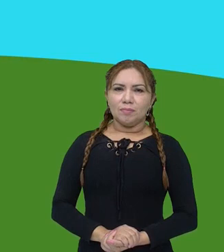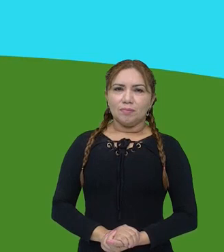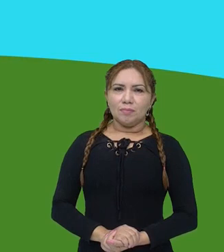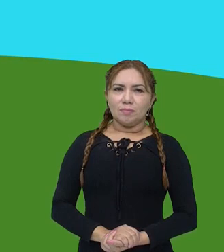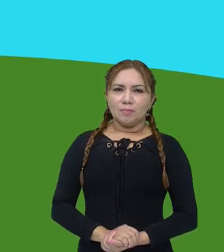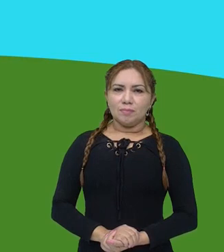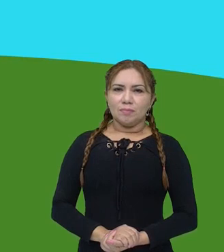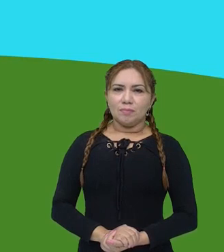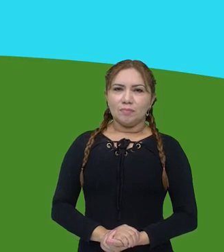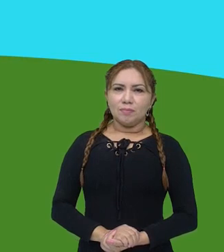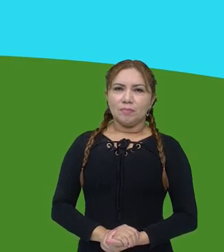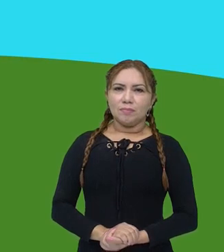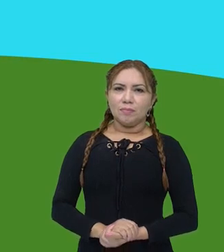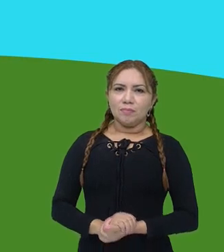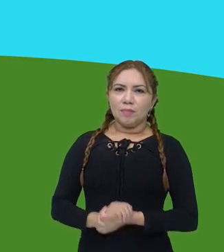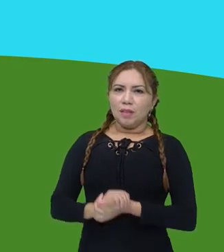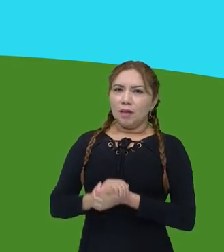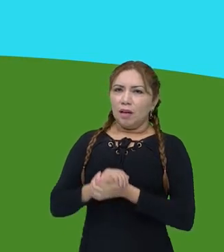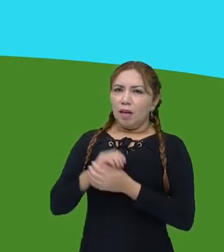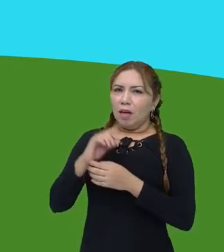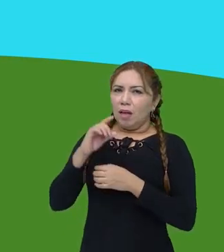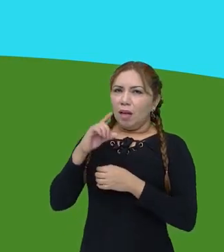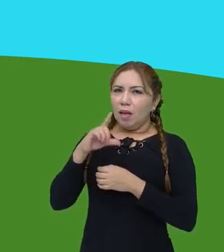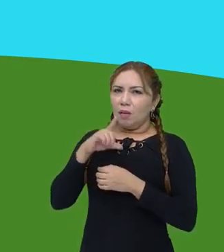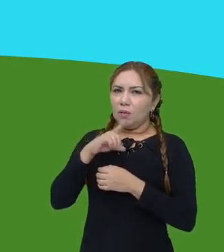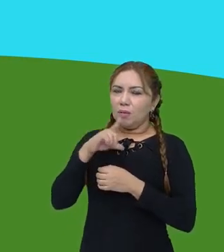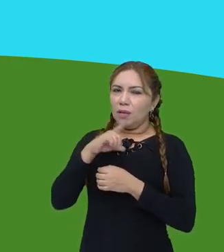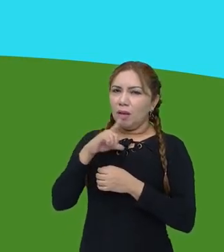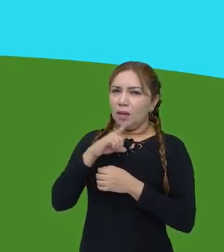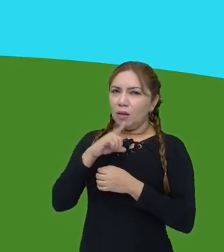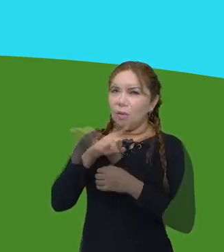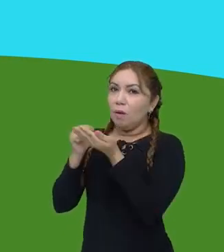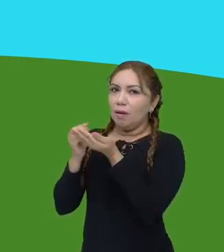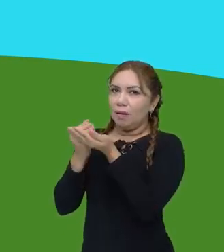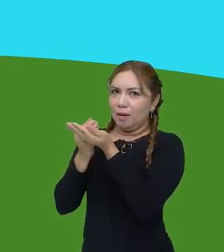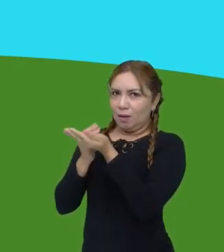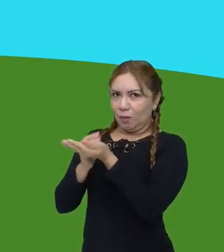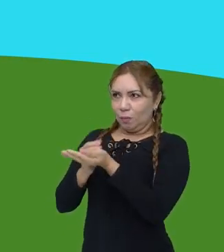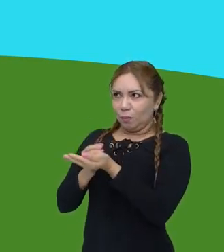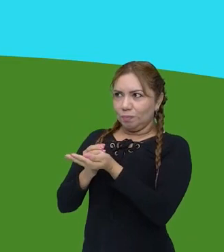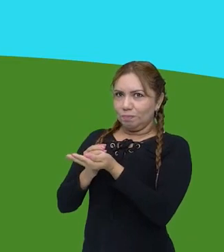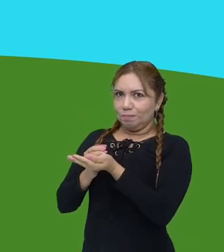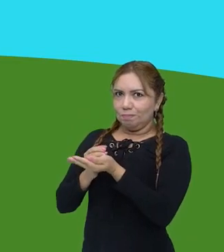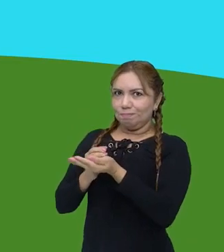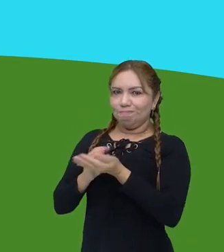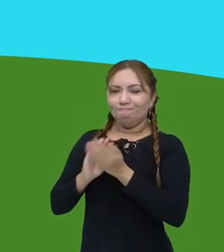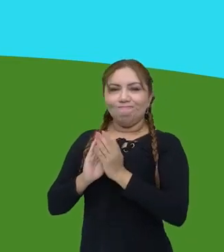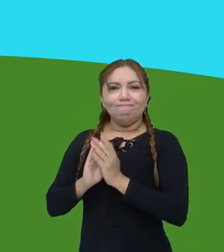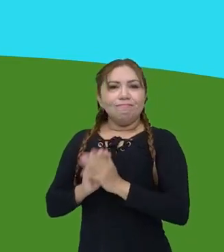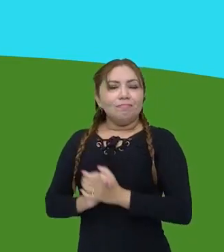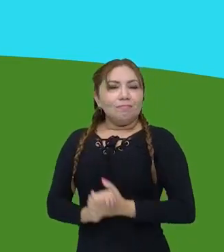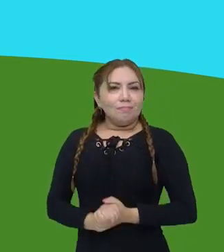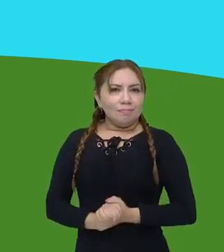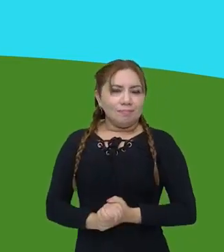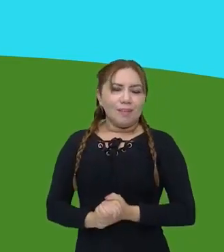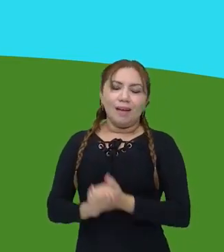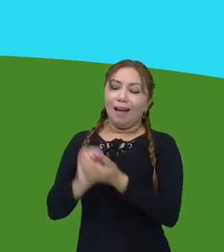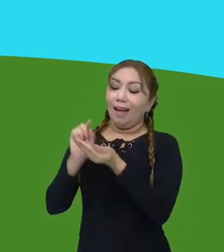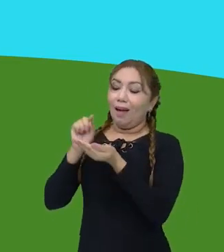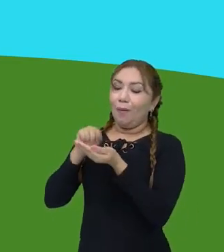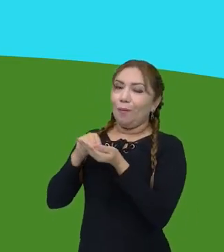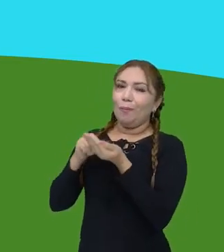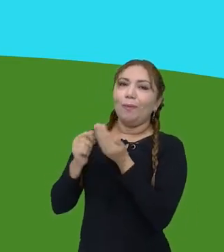Eu tenho um anel, ele está bem aqui. E foi então que a mulher deu o anel